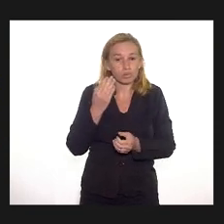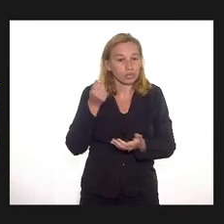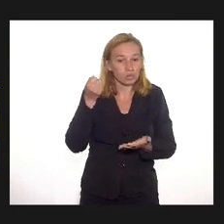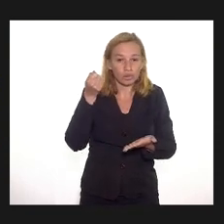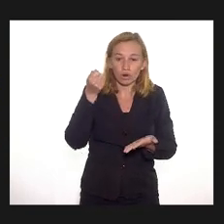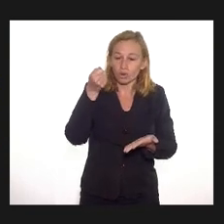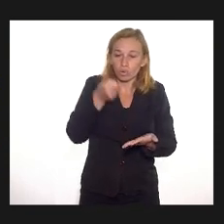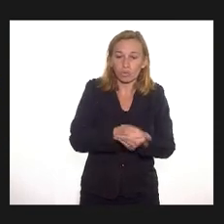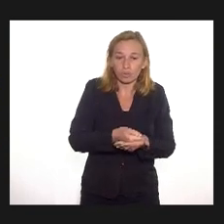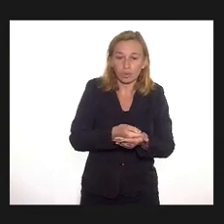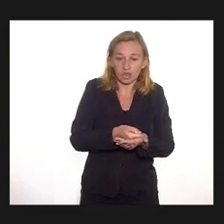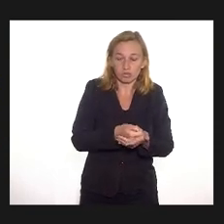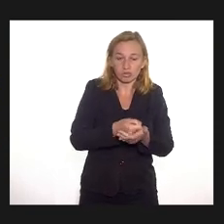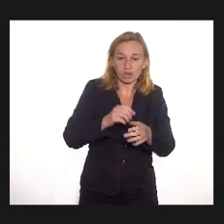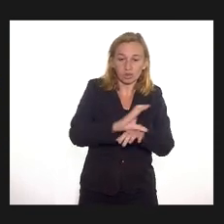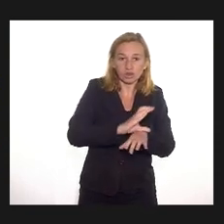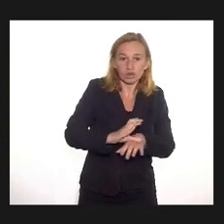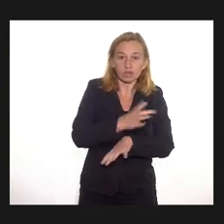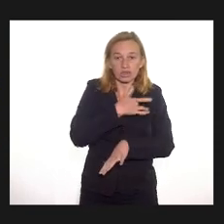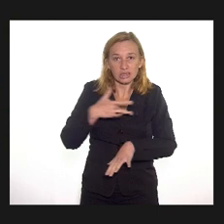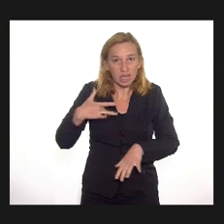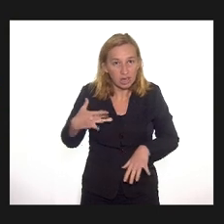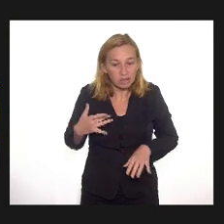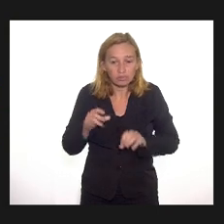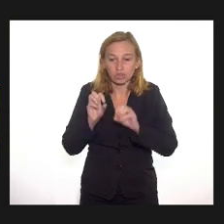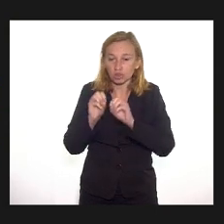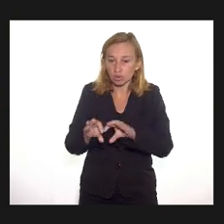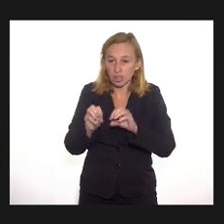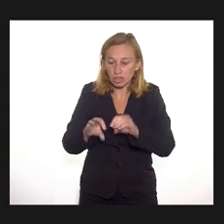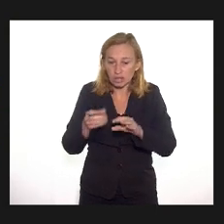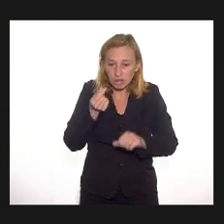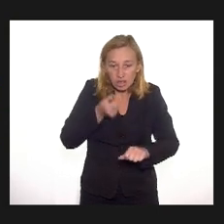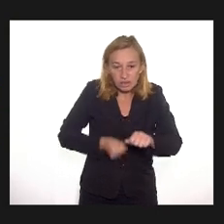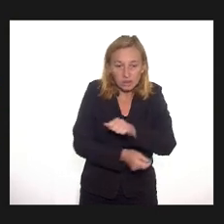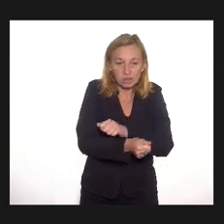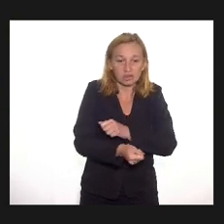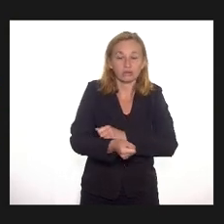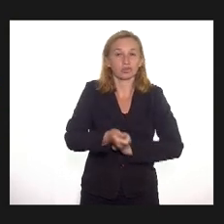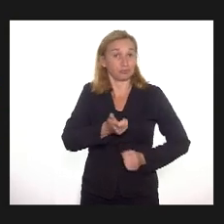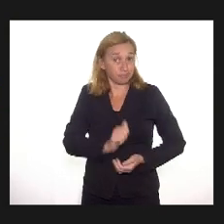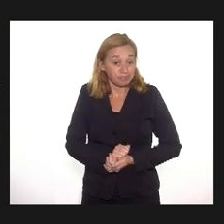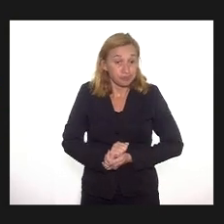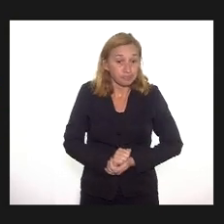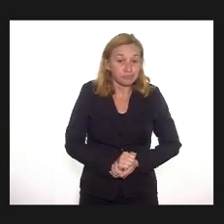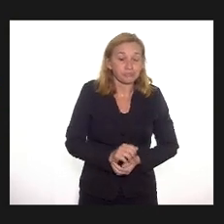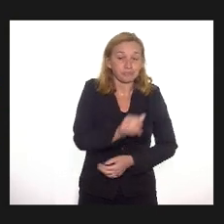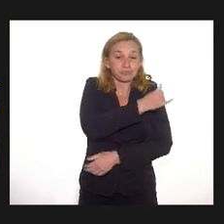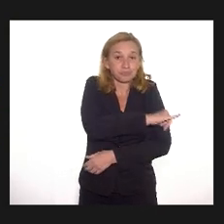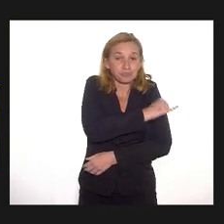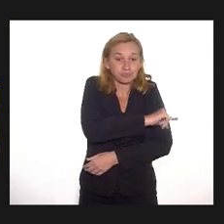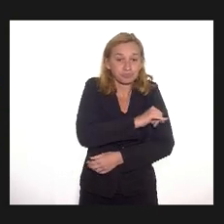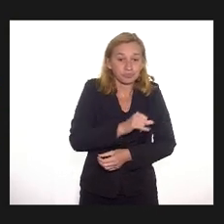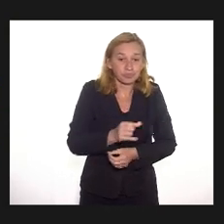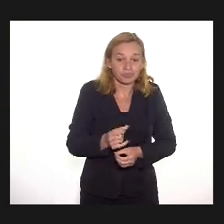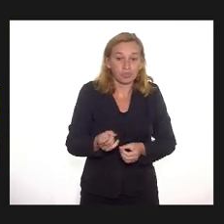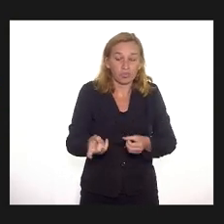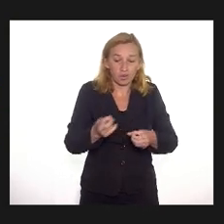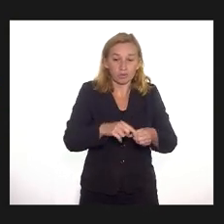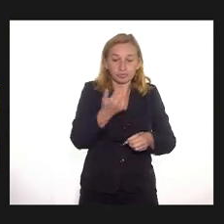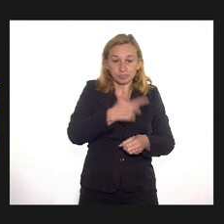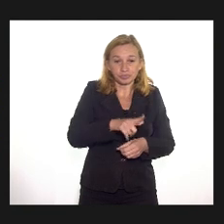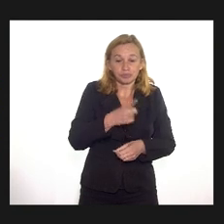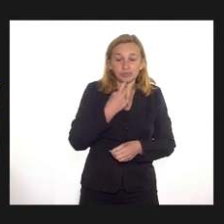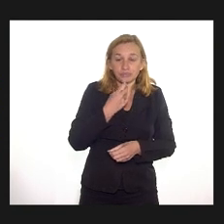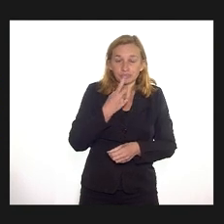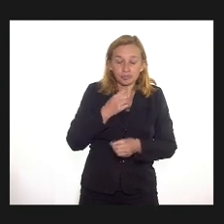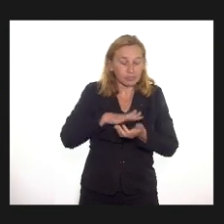índices constitucionais de saúde e de educação, investimentos em saúde e educação. O Rio de Janeiro vira no vermelho, no cheque especial, há